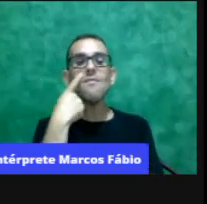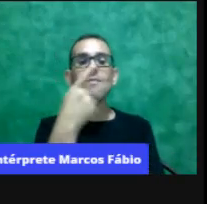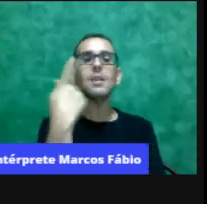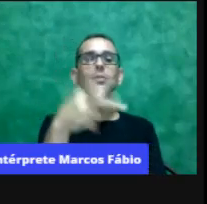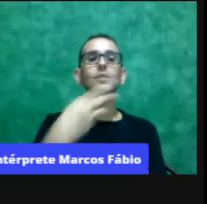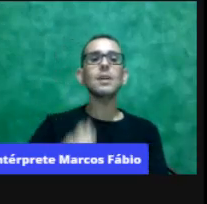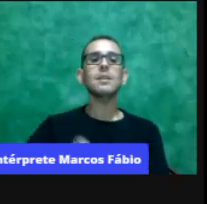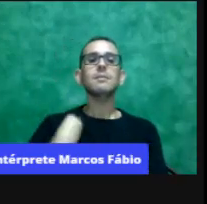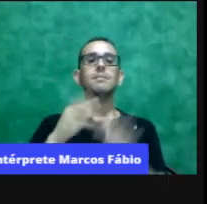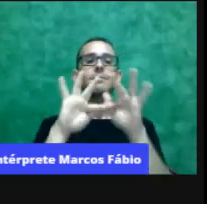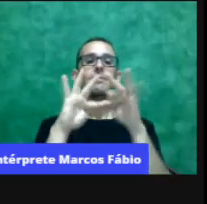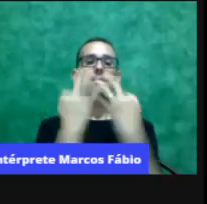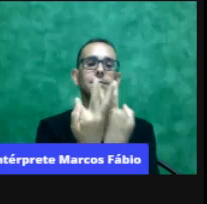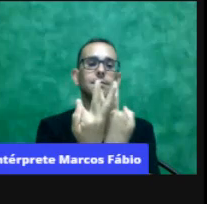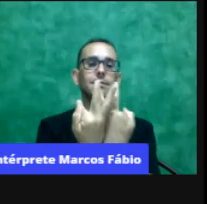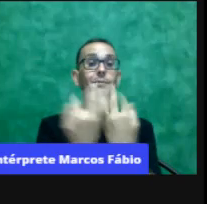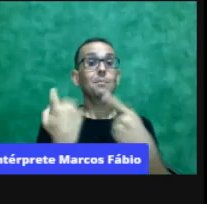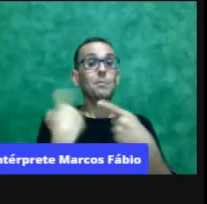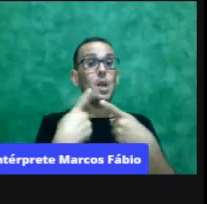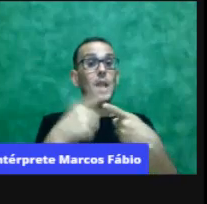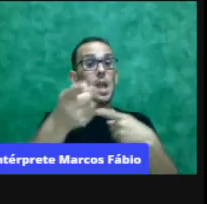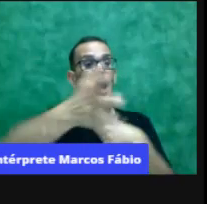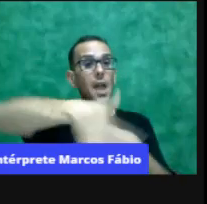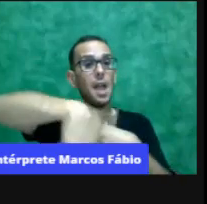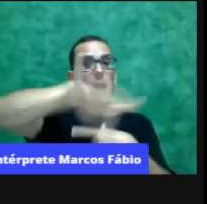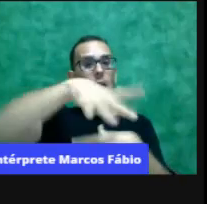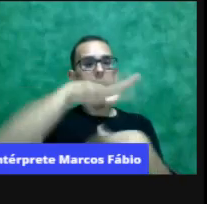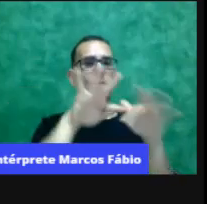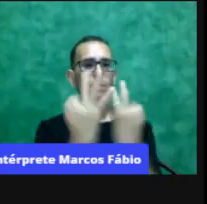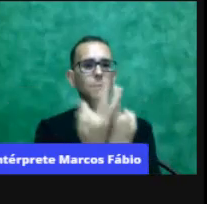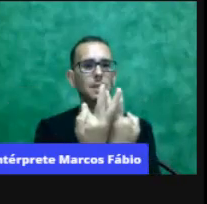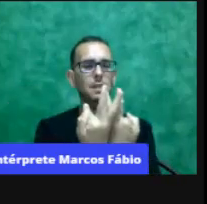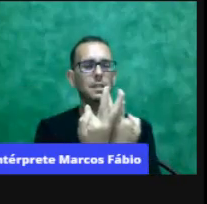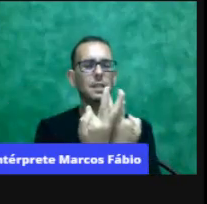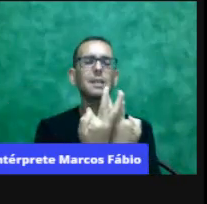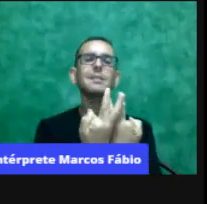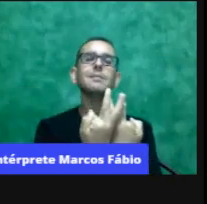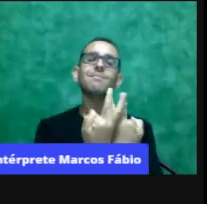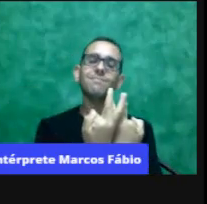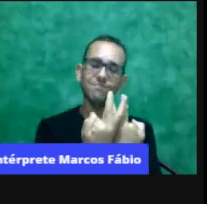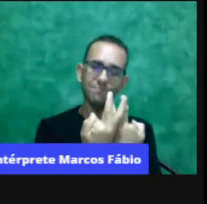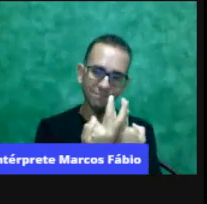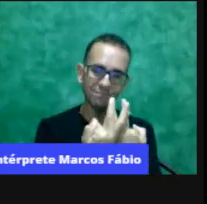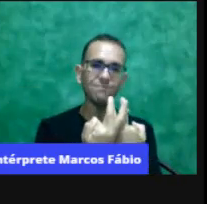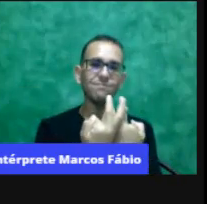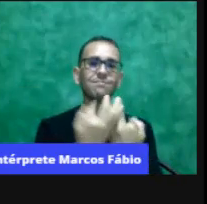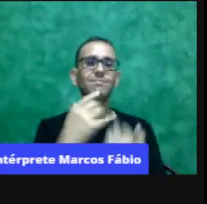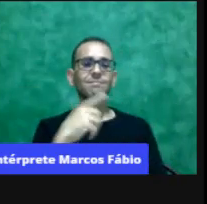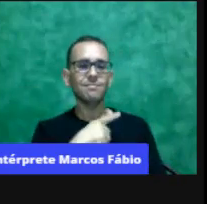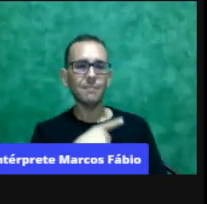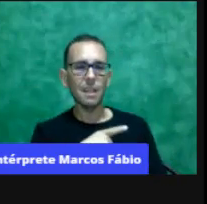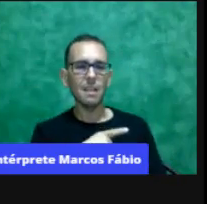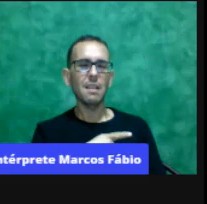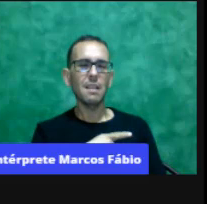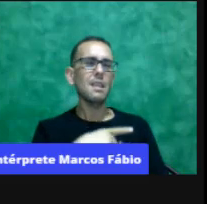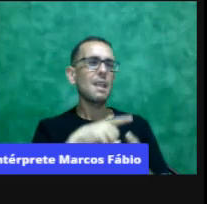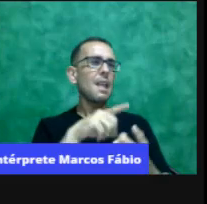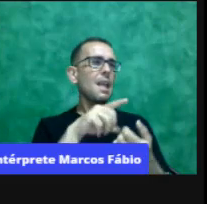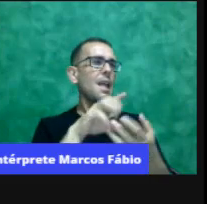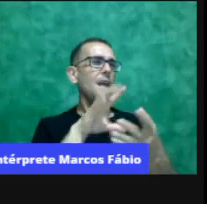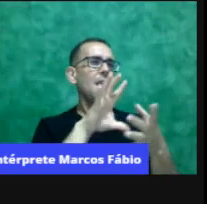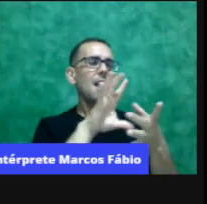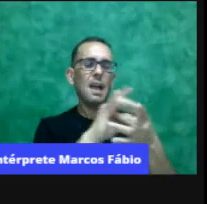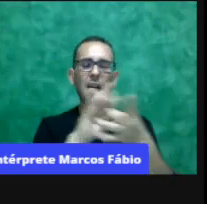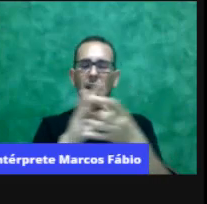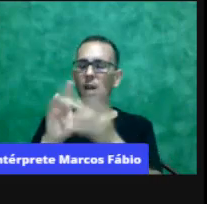famílias, né? Porque as famílias, nós somos uma rede muito grande, tem contextos muito diferentes,